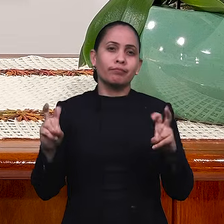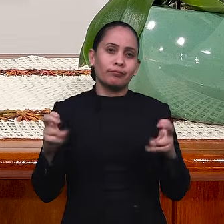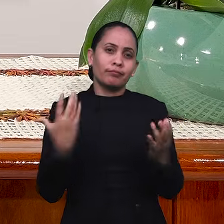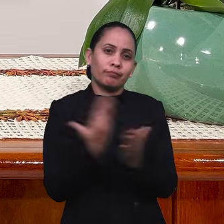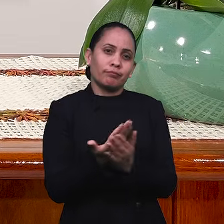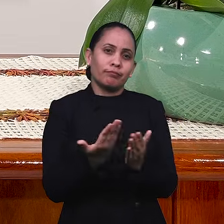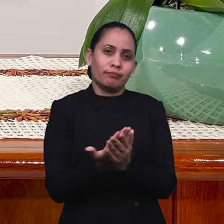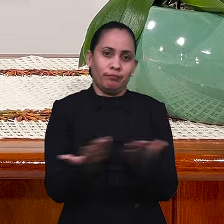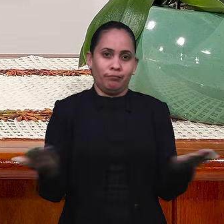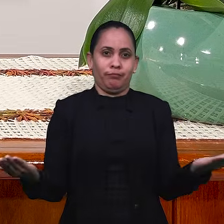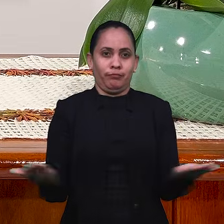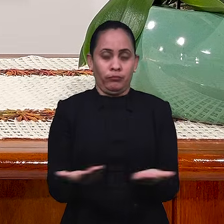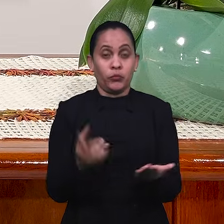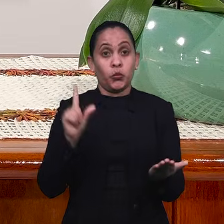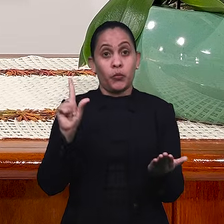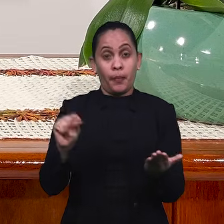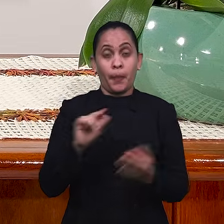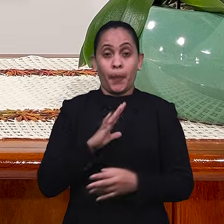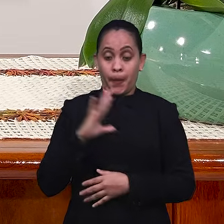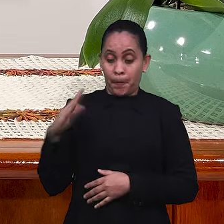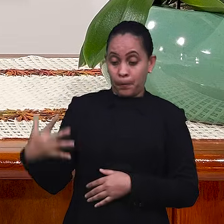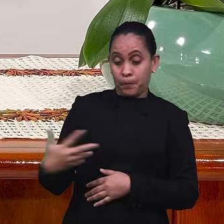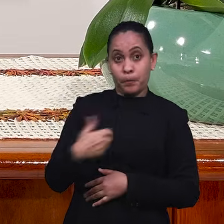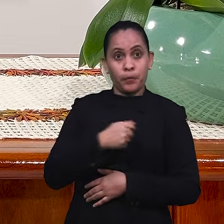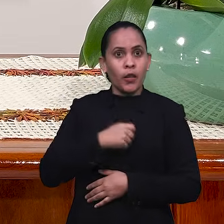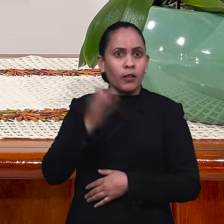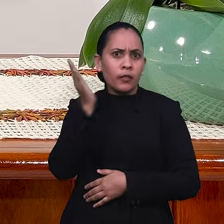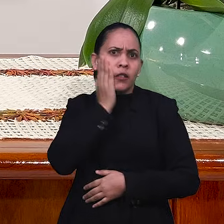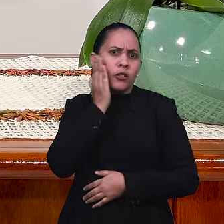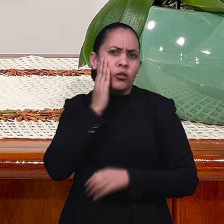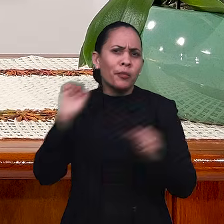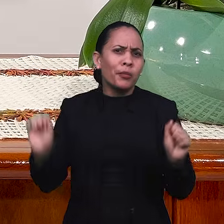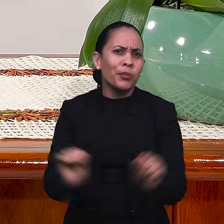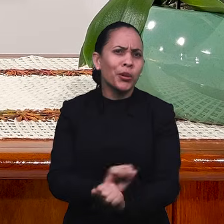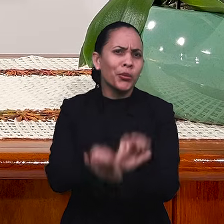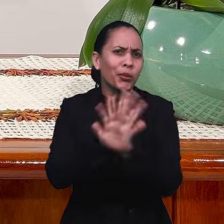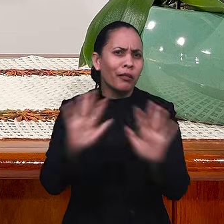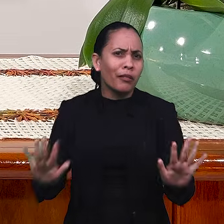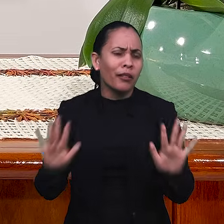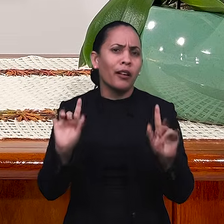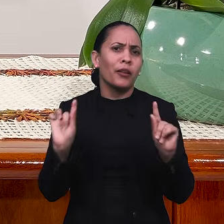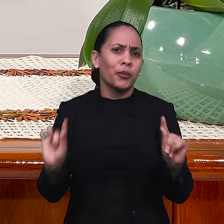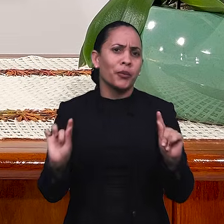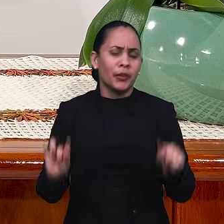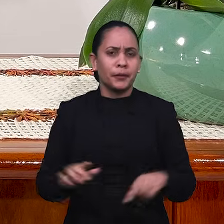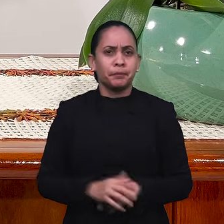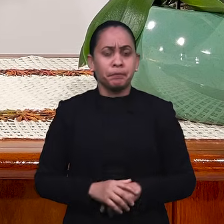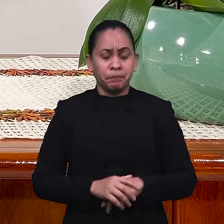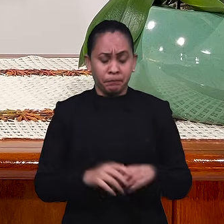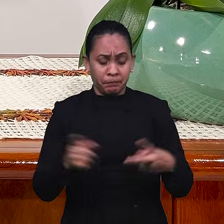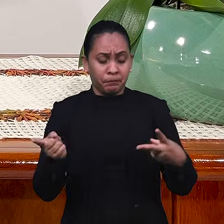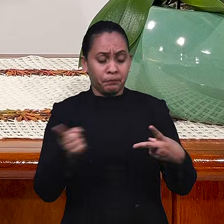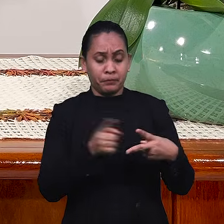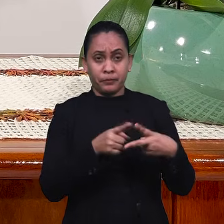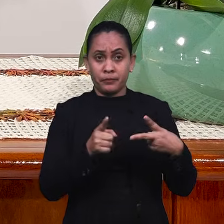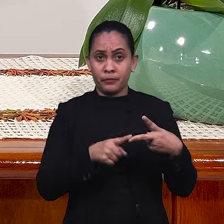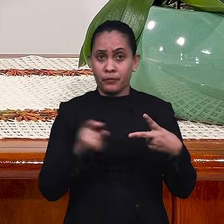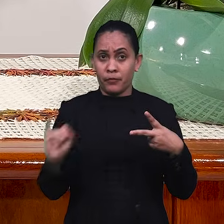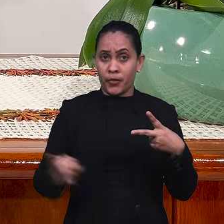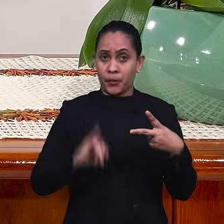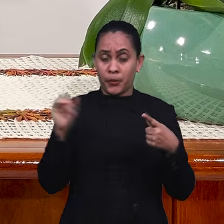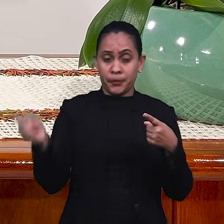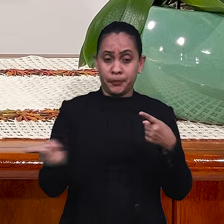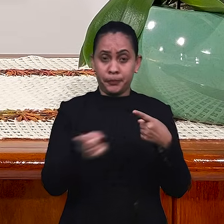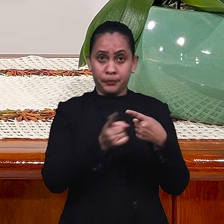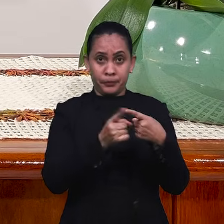de hoje. A salvação, então, para ficar bem entendida, ela tem 2 aspectos importantes. O primeiro